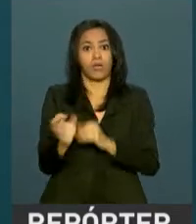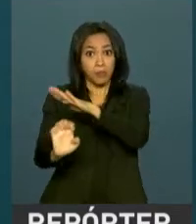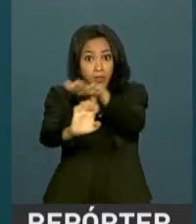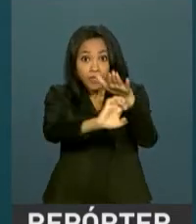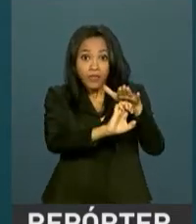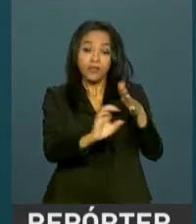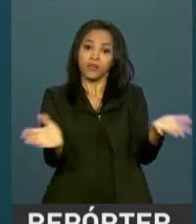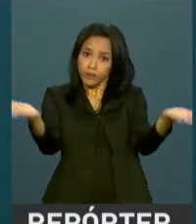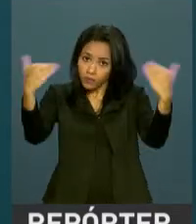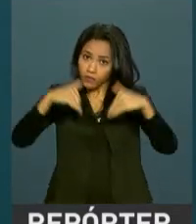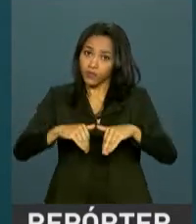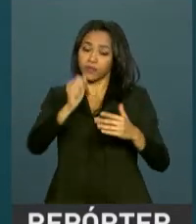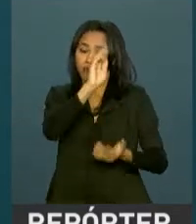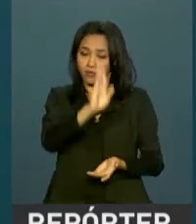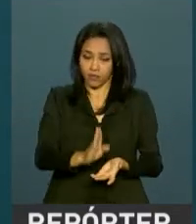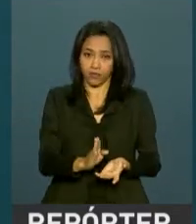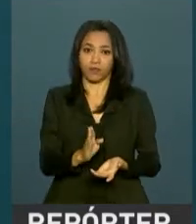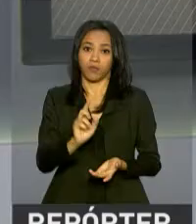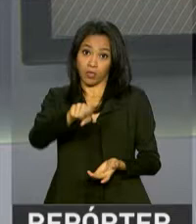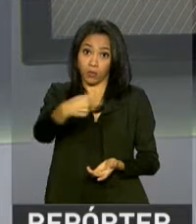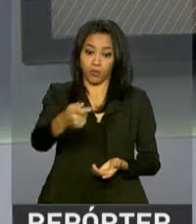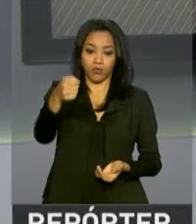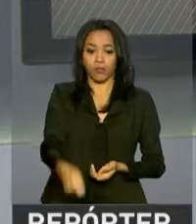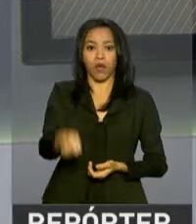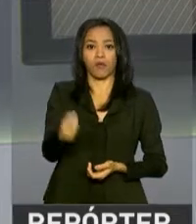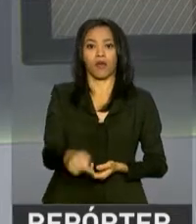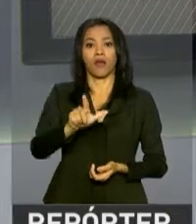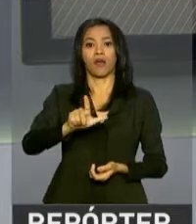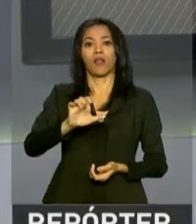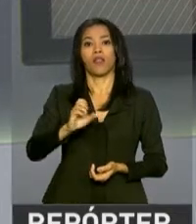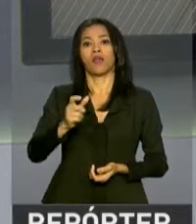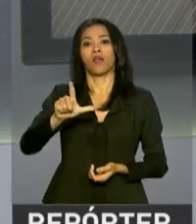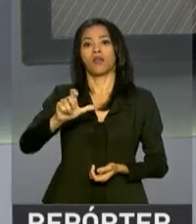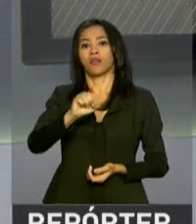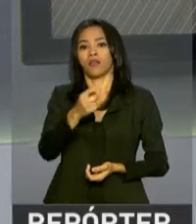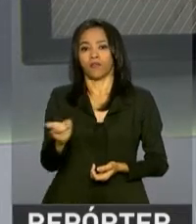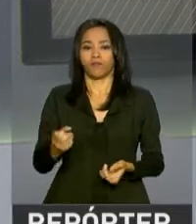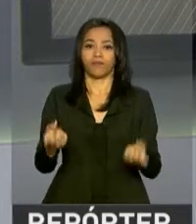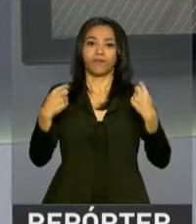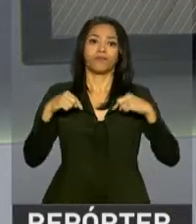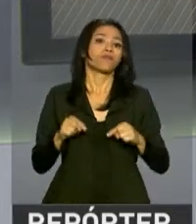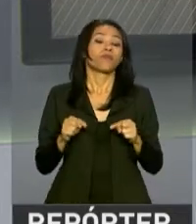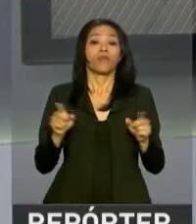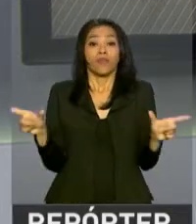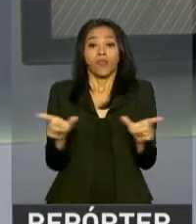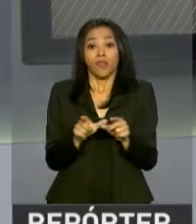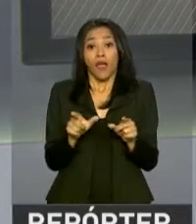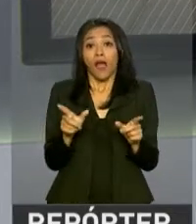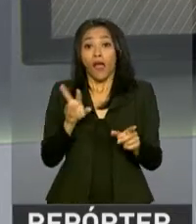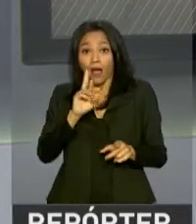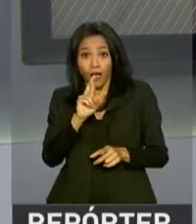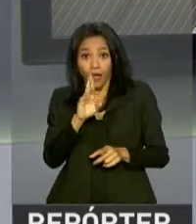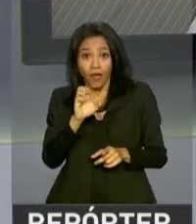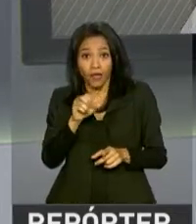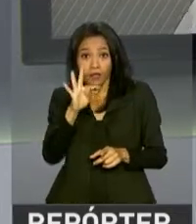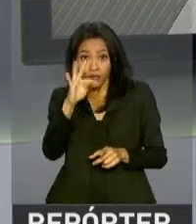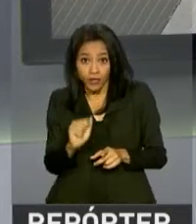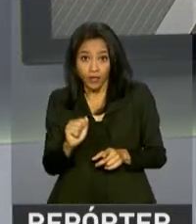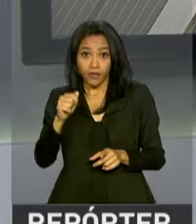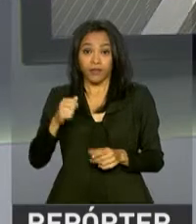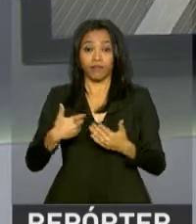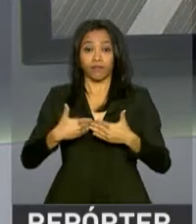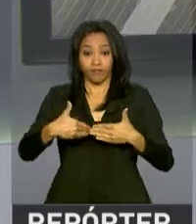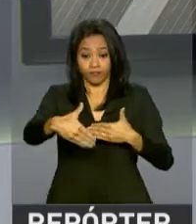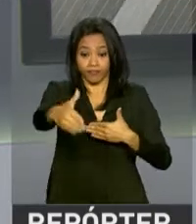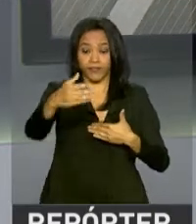vindo depois desse desse leilão a receita federal abre nesta sexta feira a partir das 9 horas da manhã